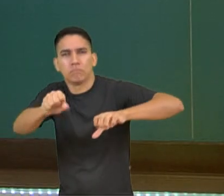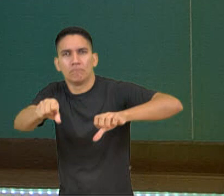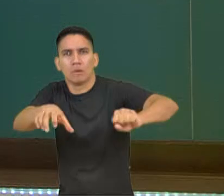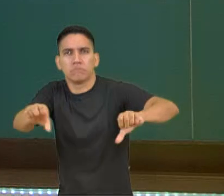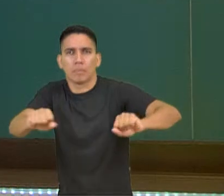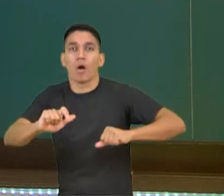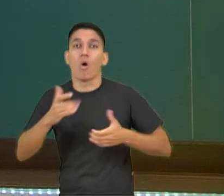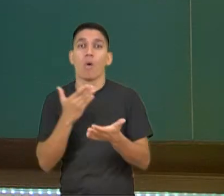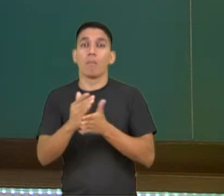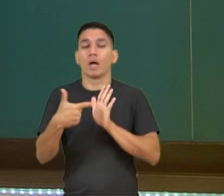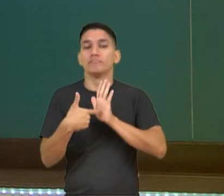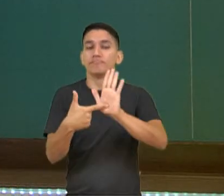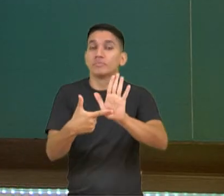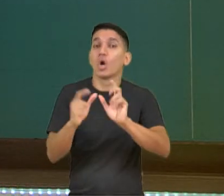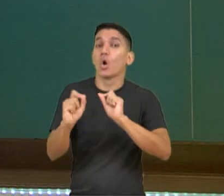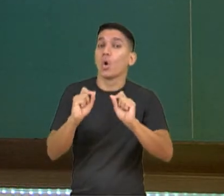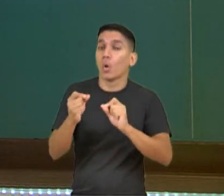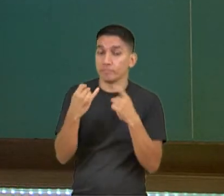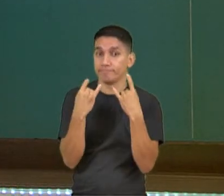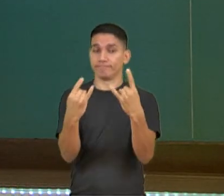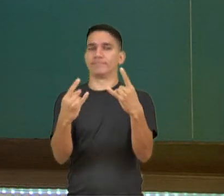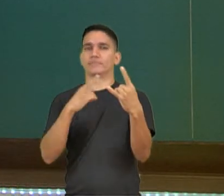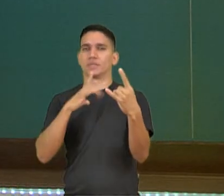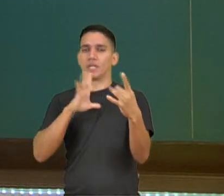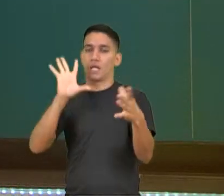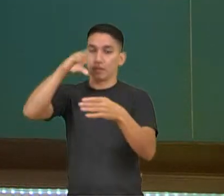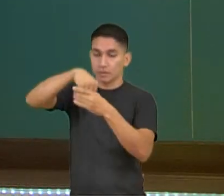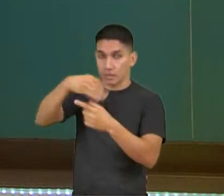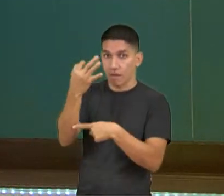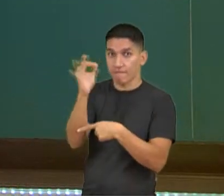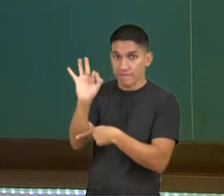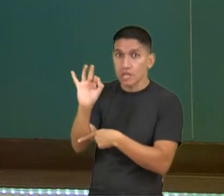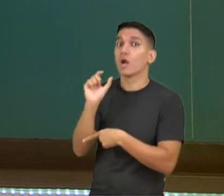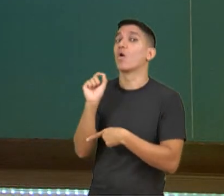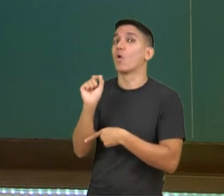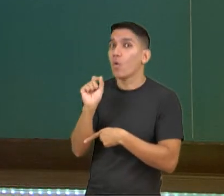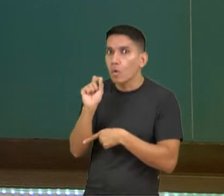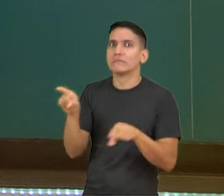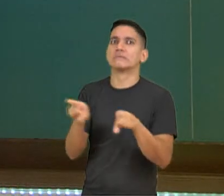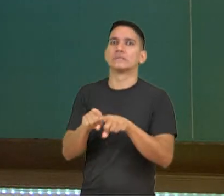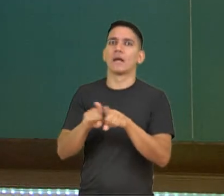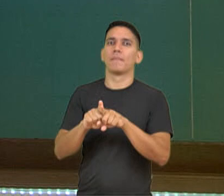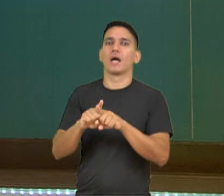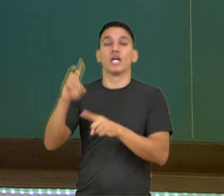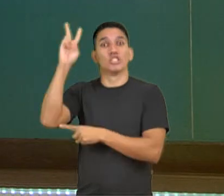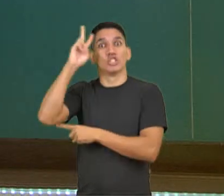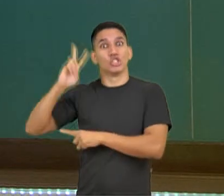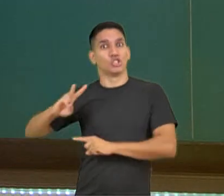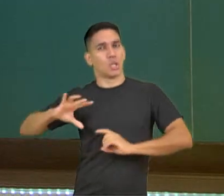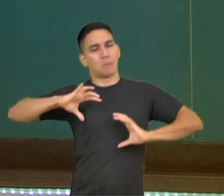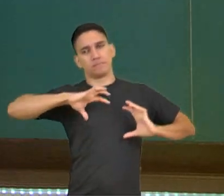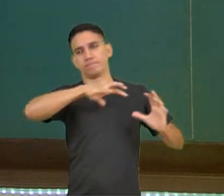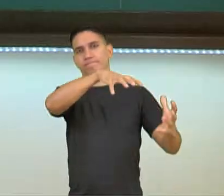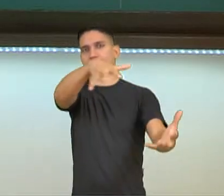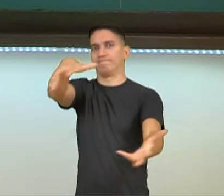acabar mostrando não só um destaque dentro da França, mas ele vai se destacar na história